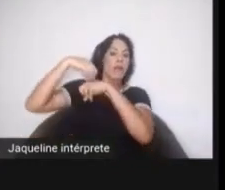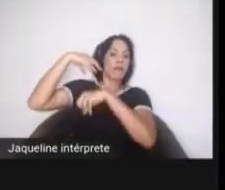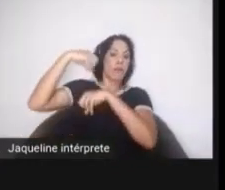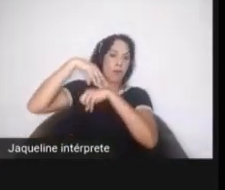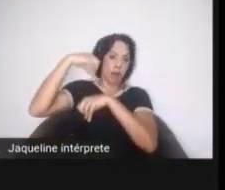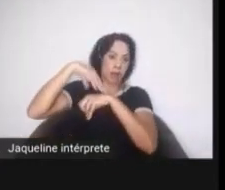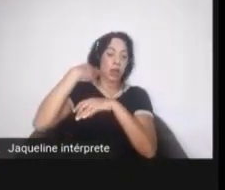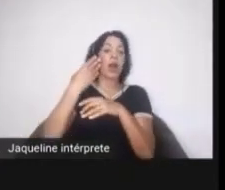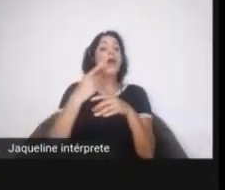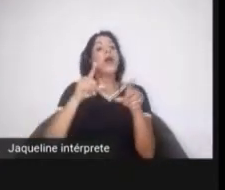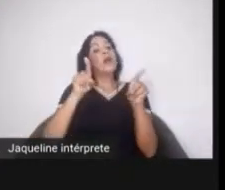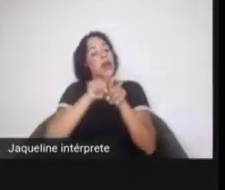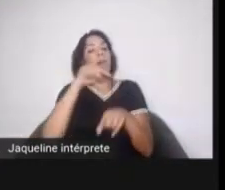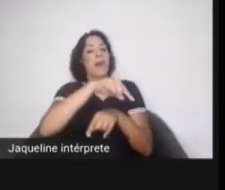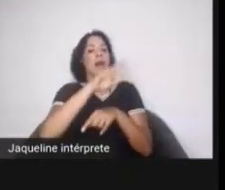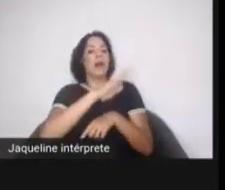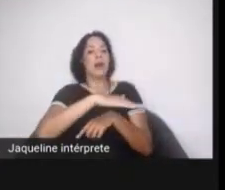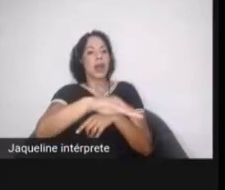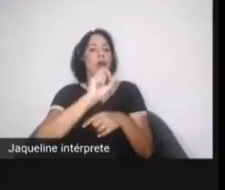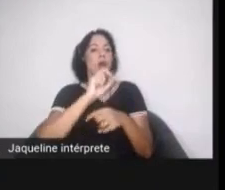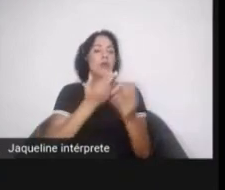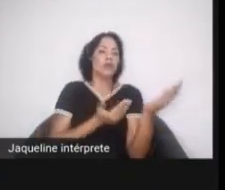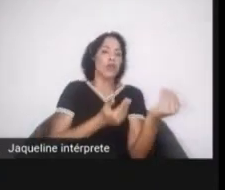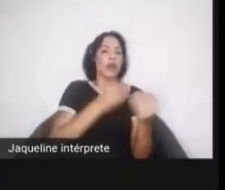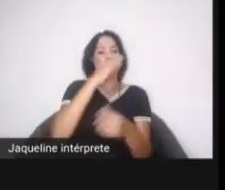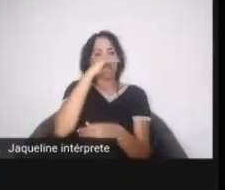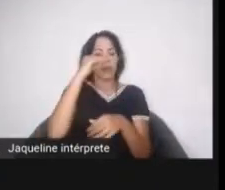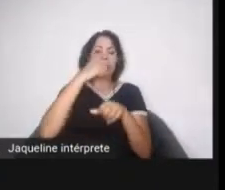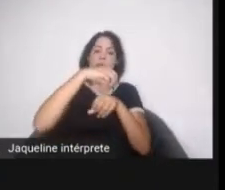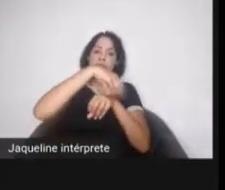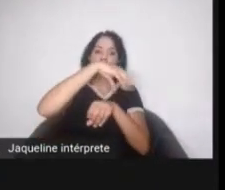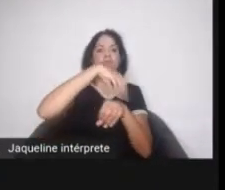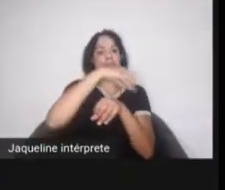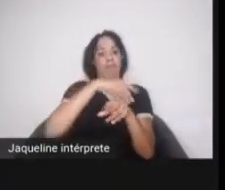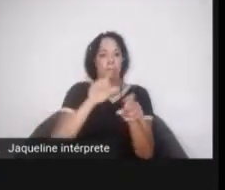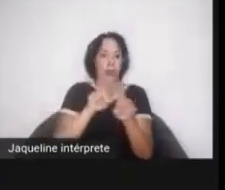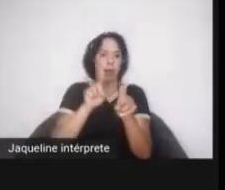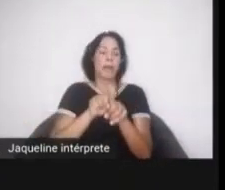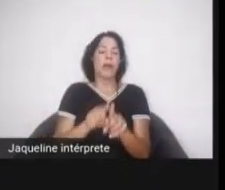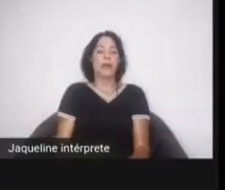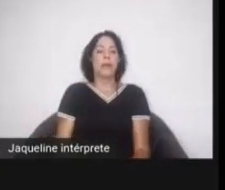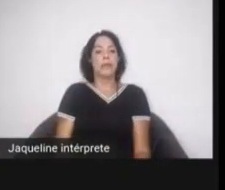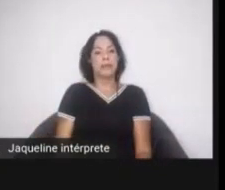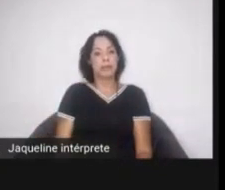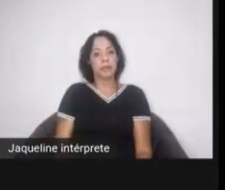com a criança e com o adolescente é bem maior ainda. Pode passar.